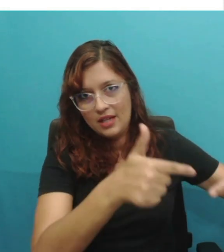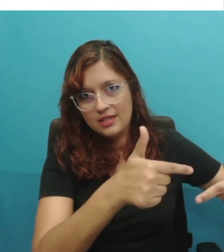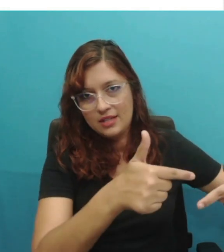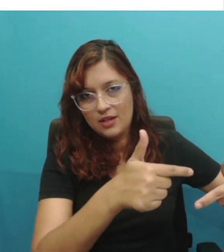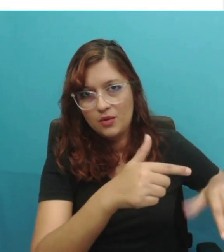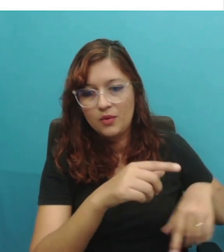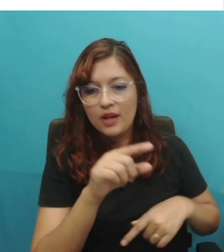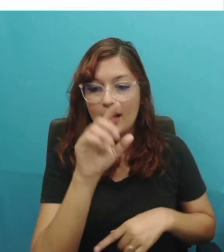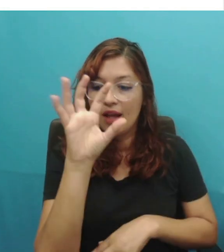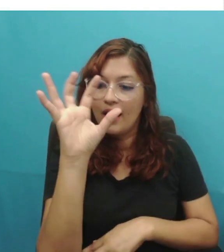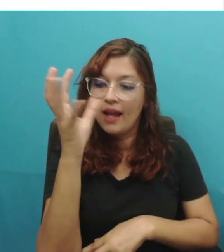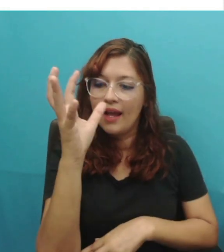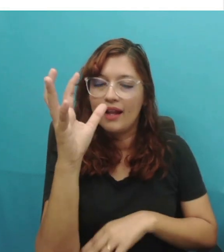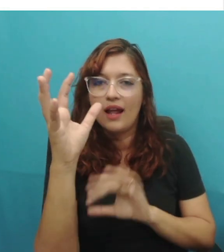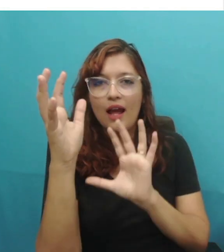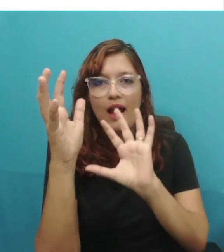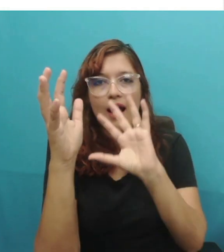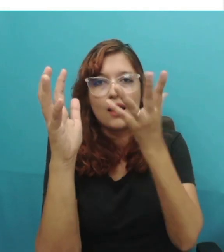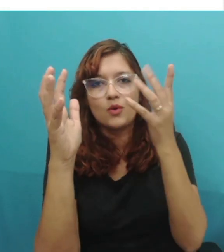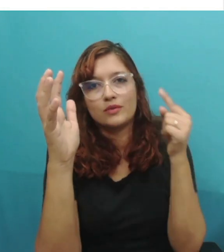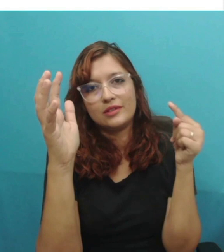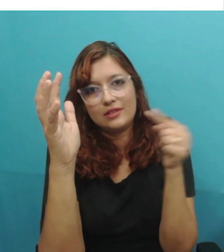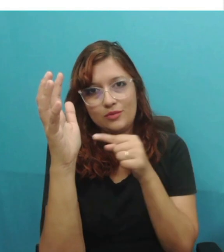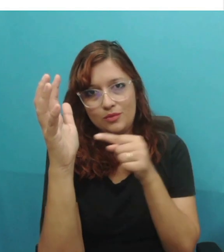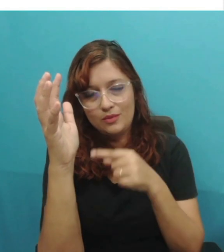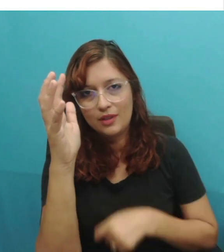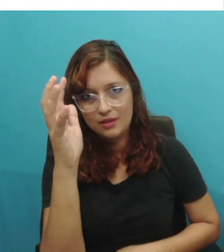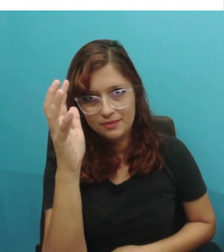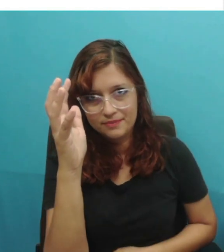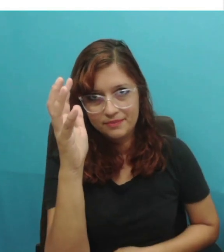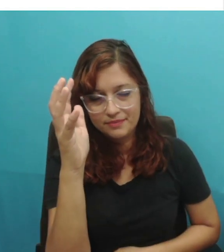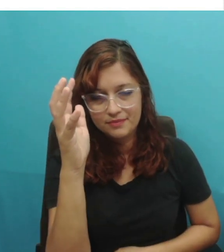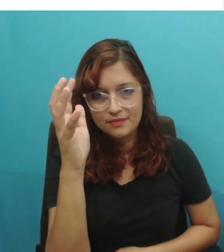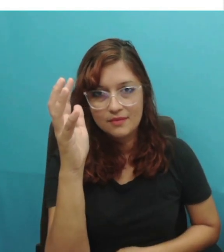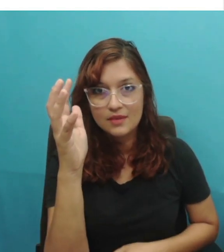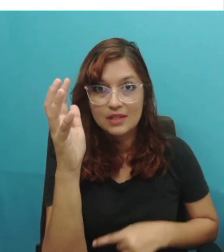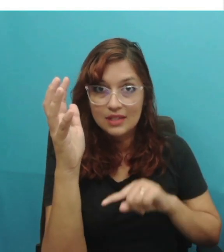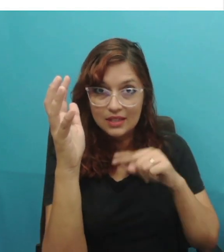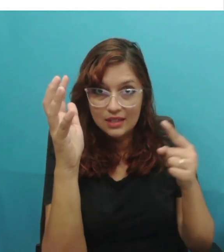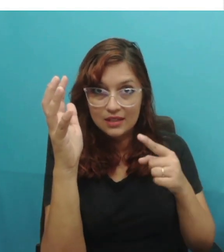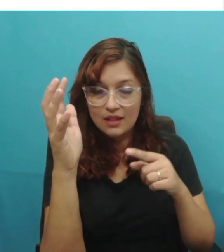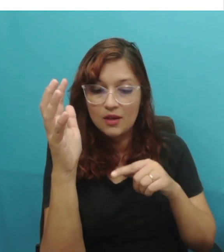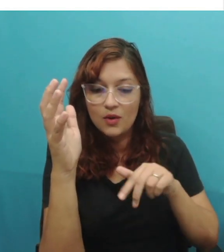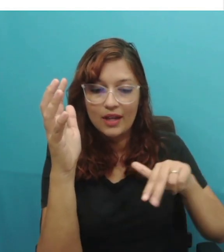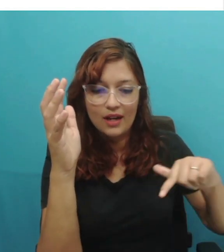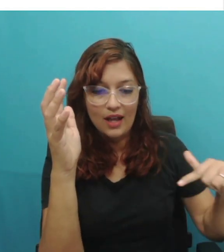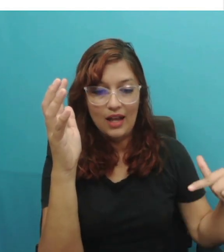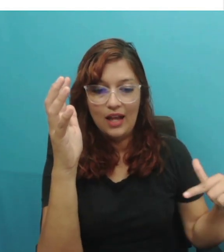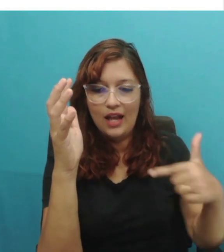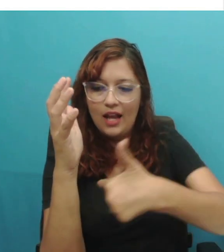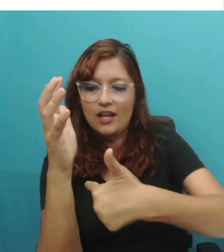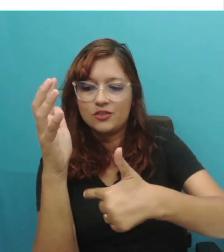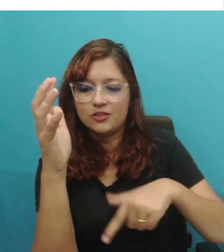a ação. E a árvore sofreu a ação.